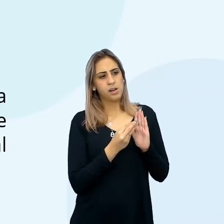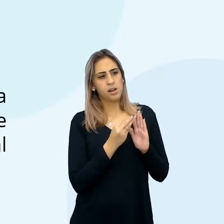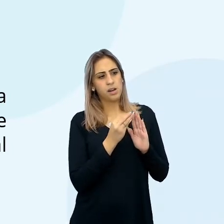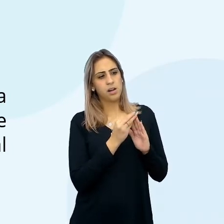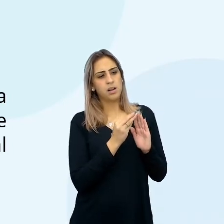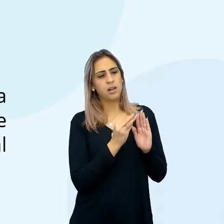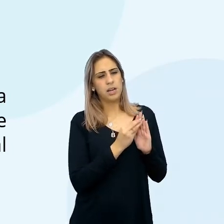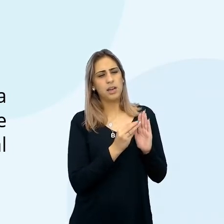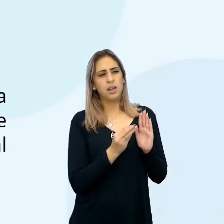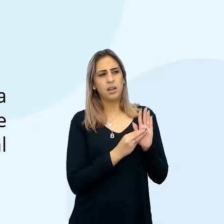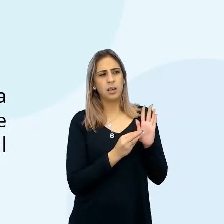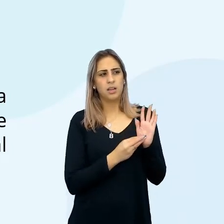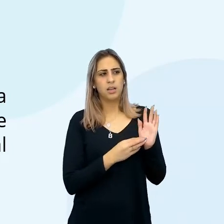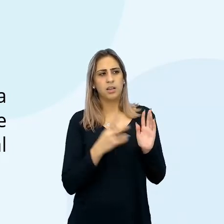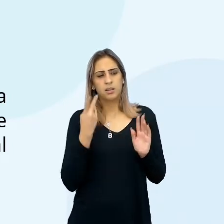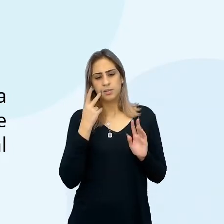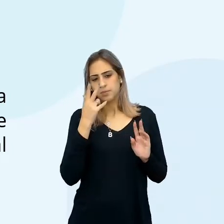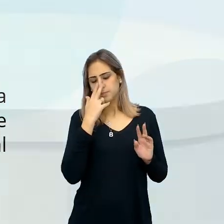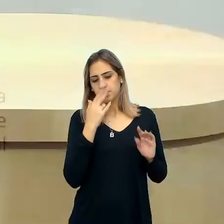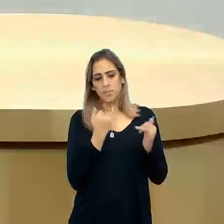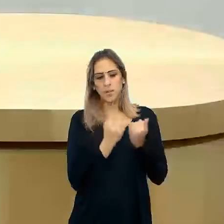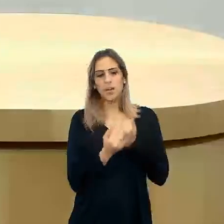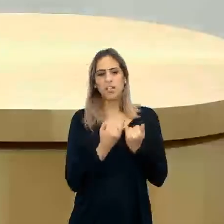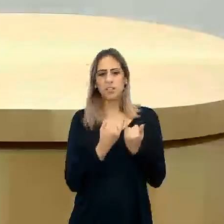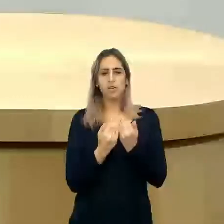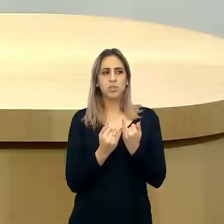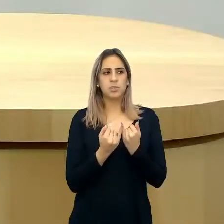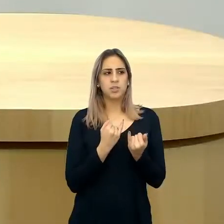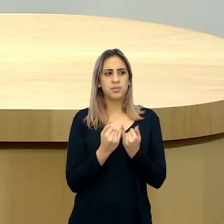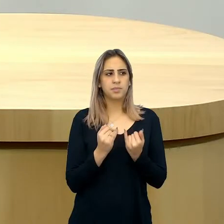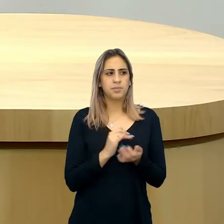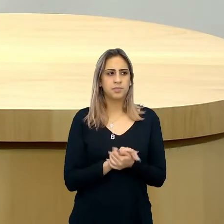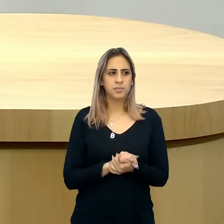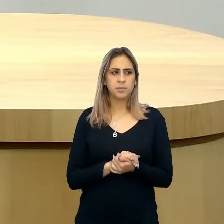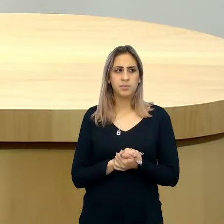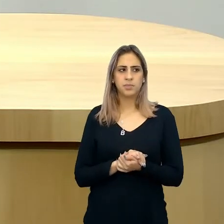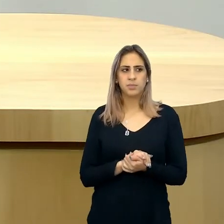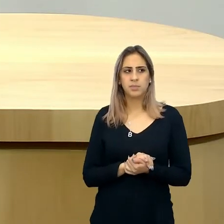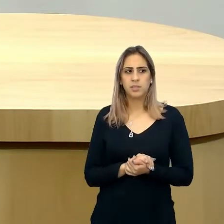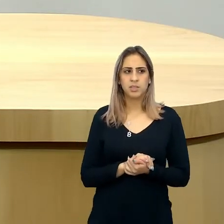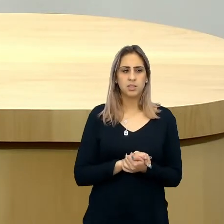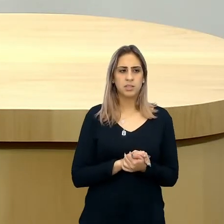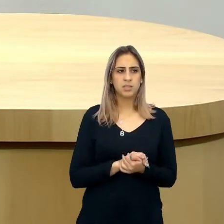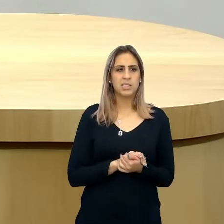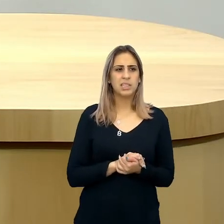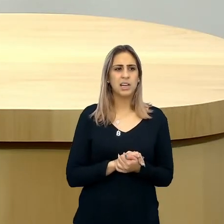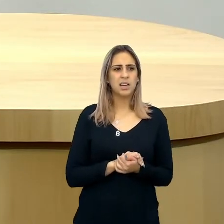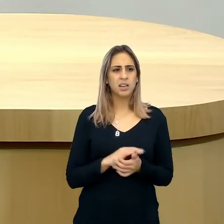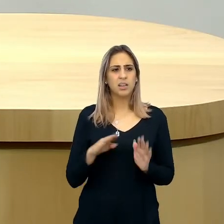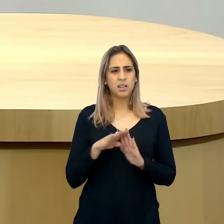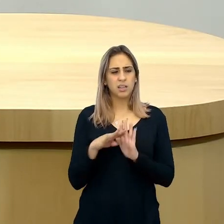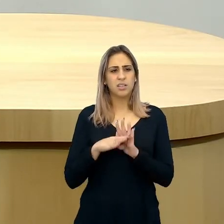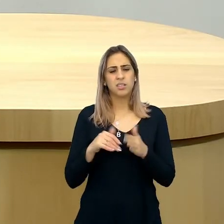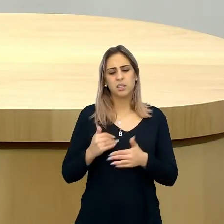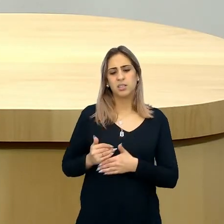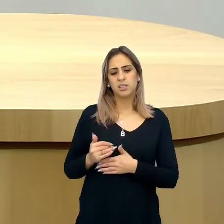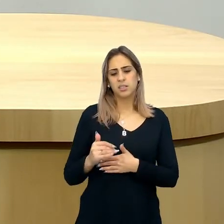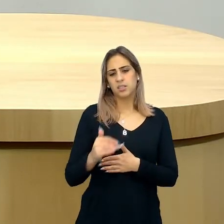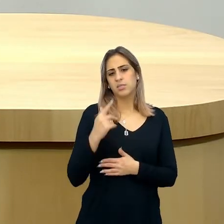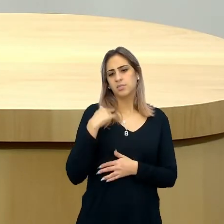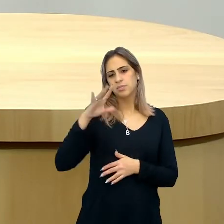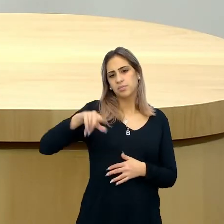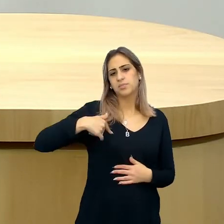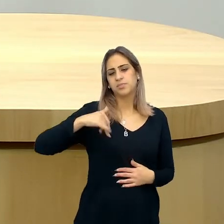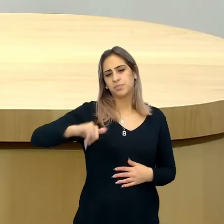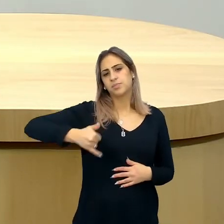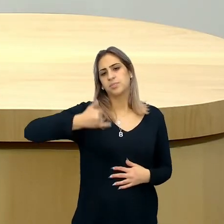mais ingênuo, pode parecer uma espécie de rolo compressor tecnológico. Tipo assim, meu Deus, a partir do momento que eu pego o meu